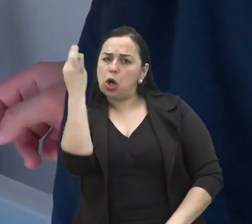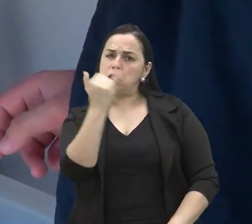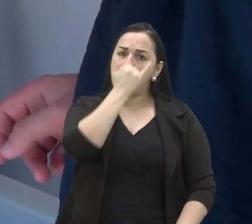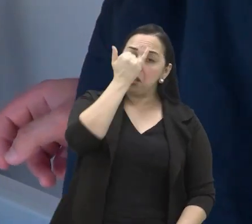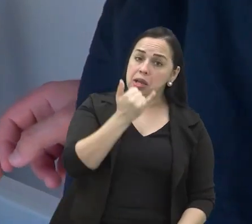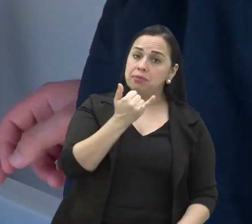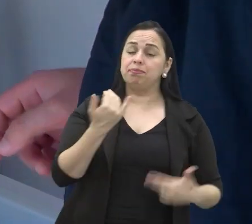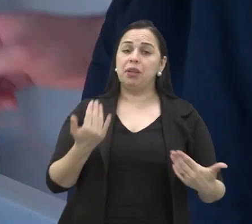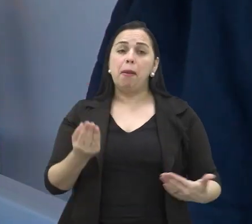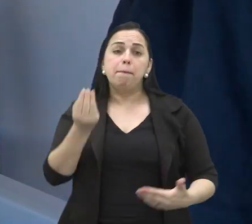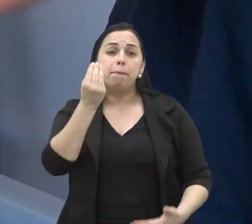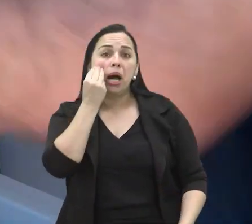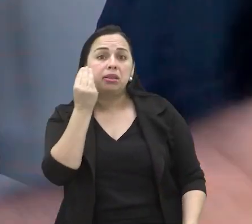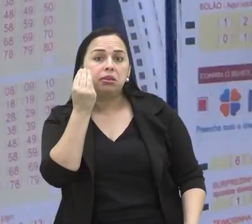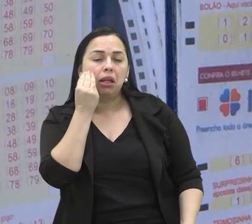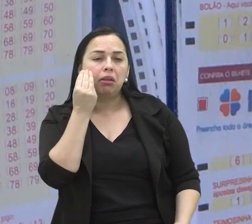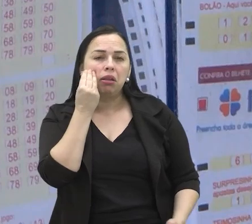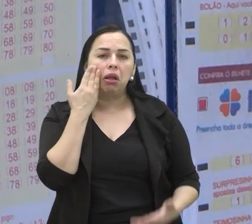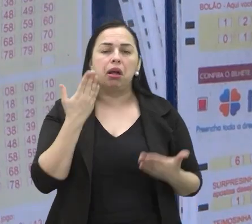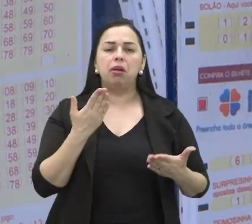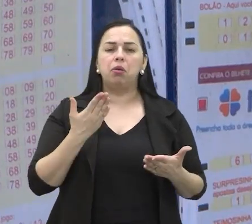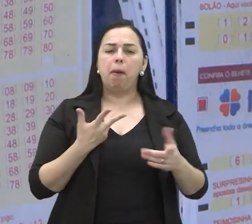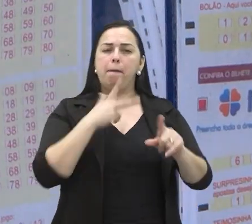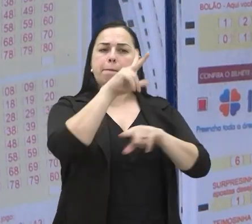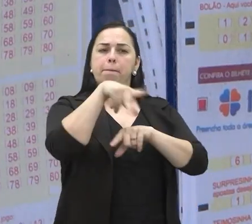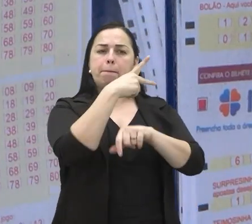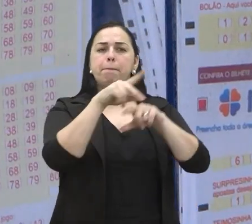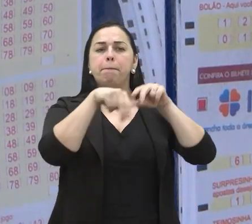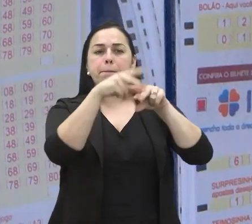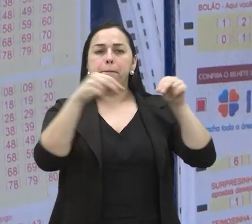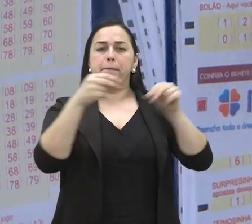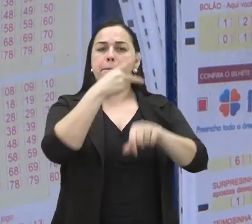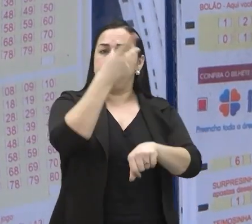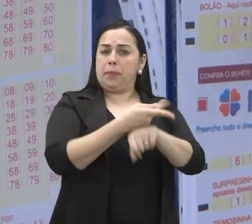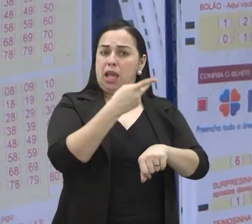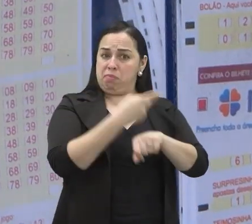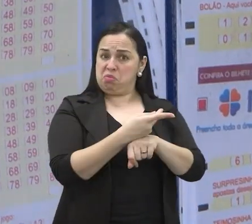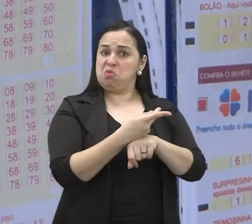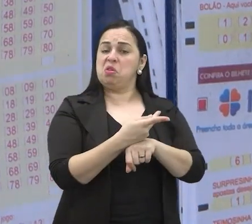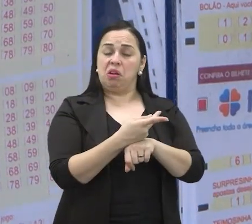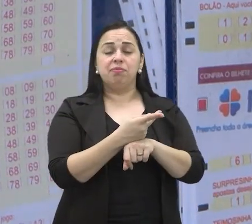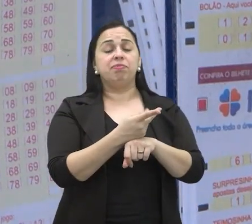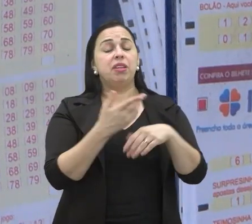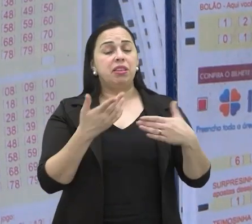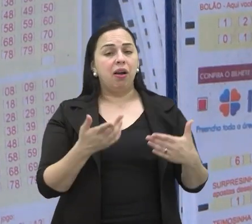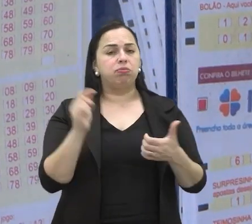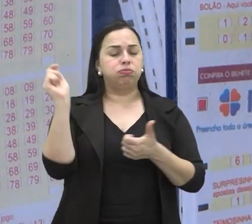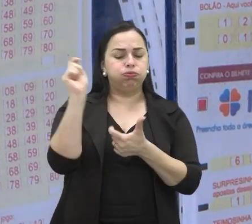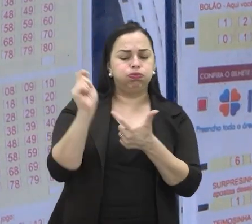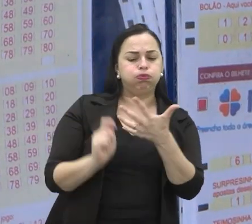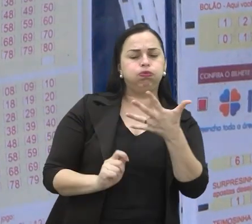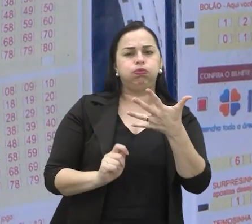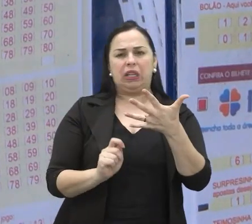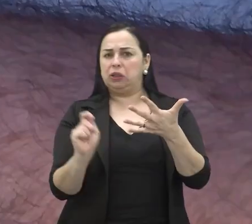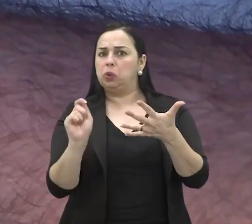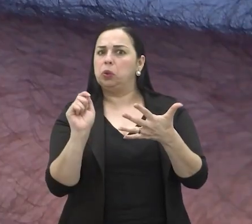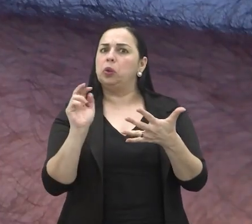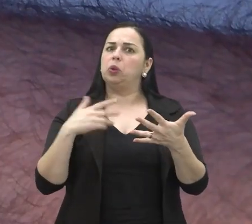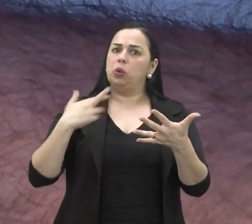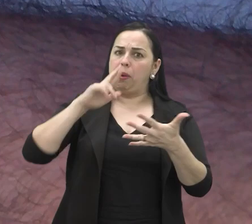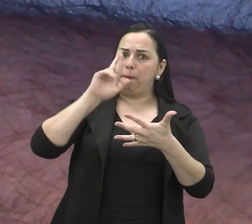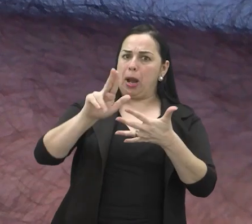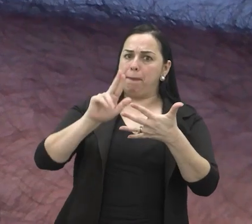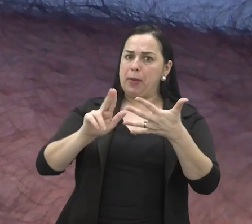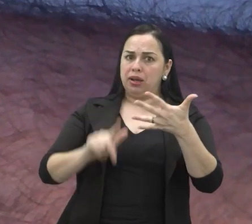em jogos de sorte e azar, para tentarem conquistar as premiações milionárias oferecidas. E